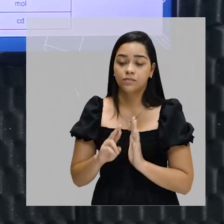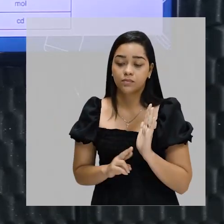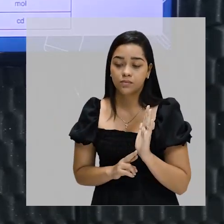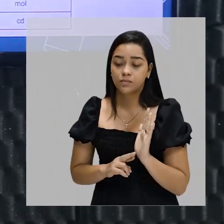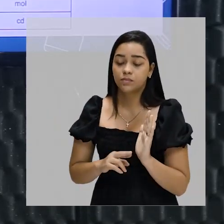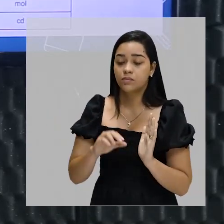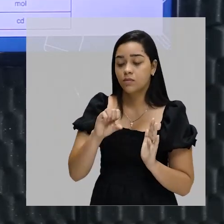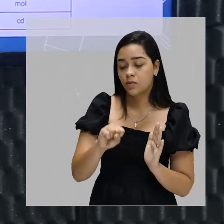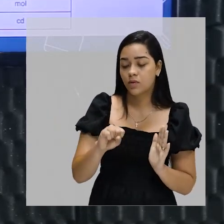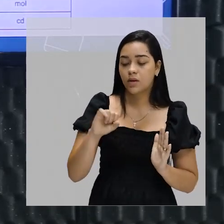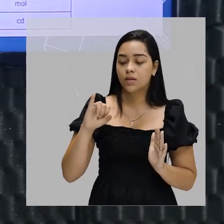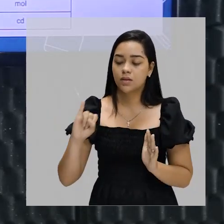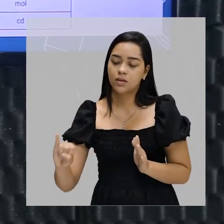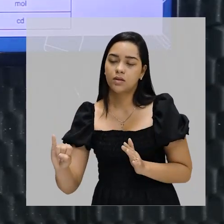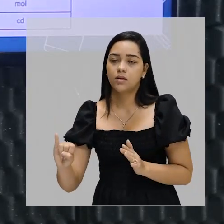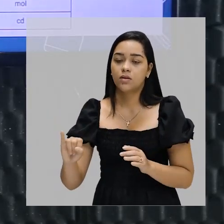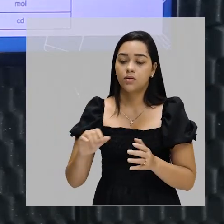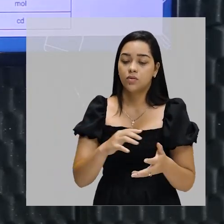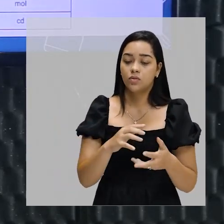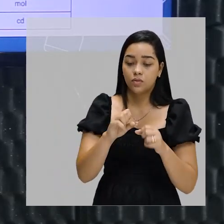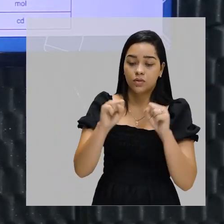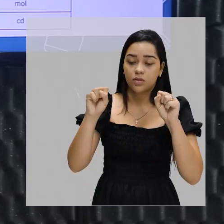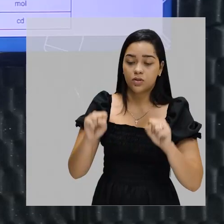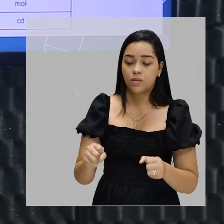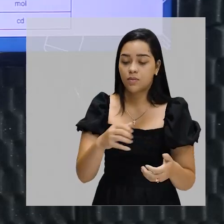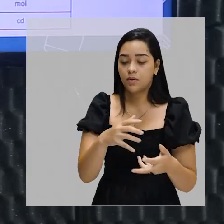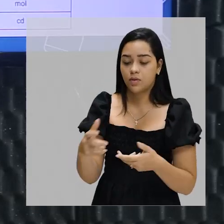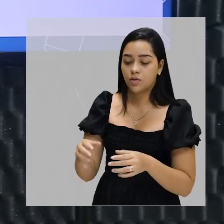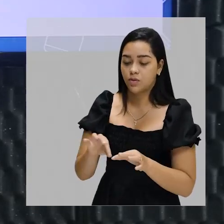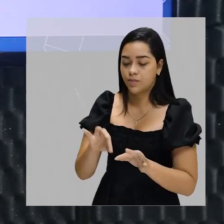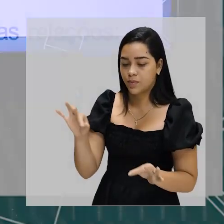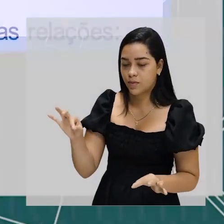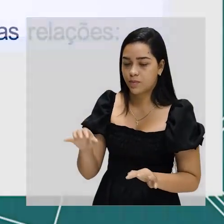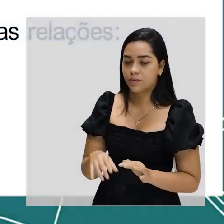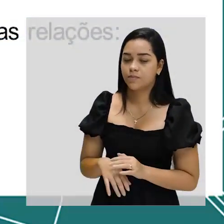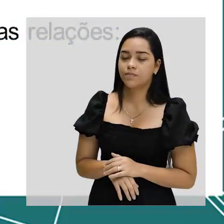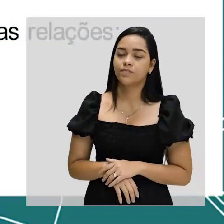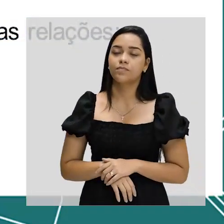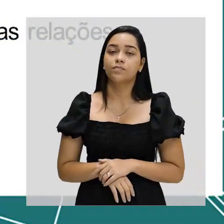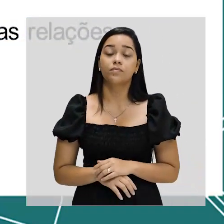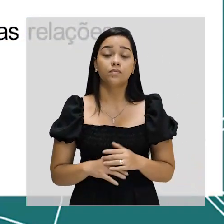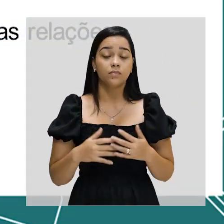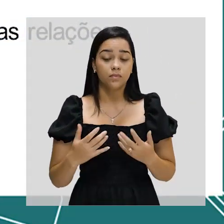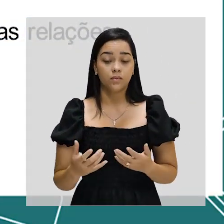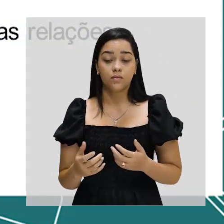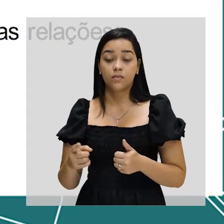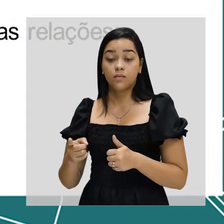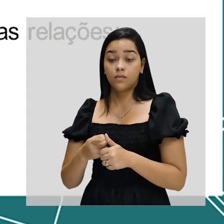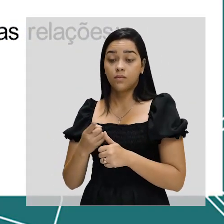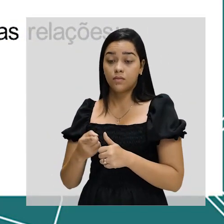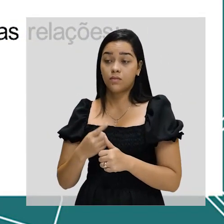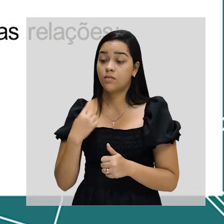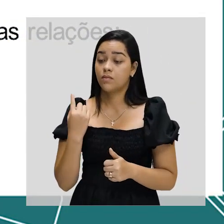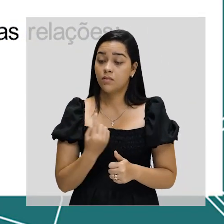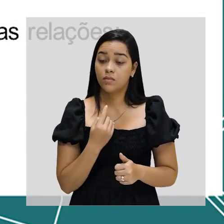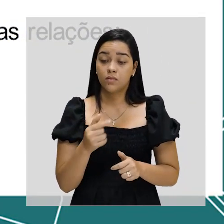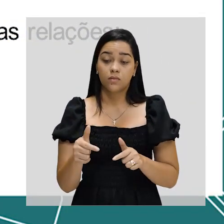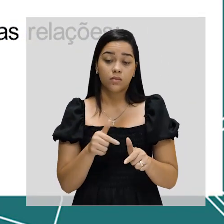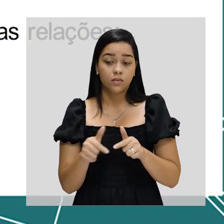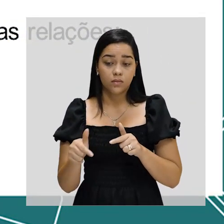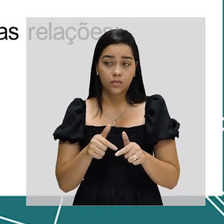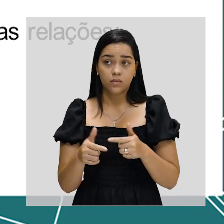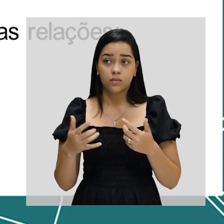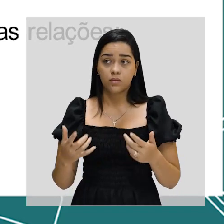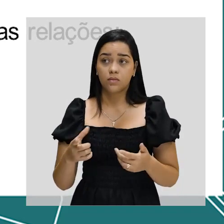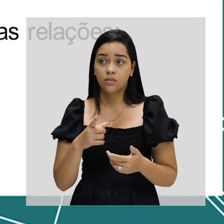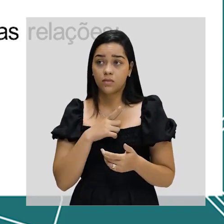no SI, no Sistema Internacional de Unidades. Então, como primeira unidade que nós vamos trabalhar,